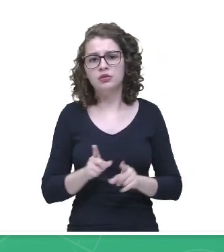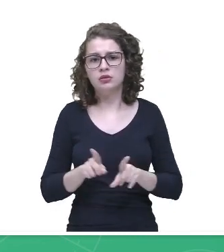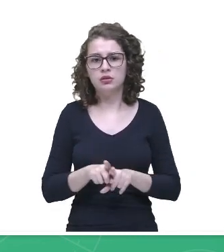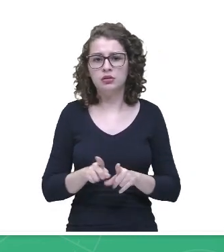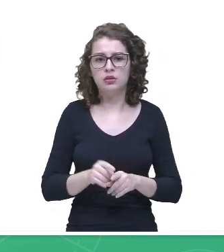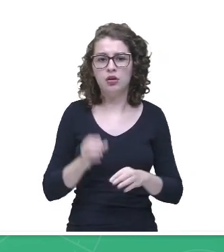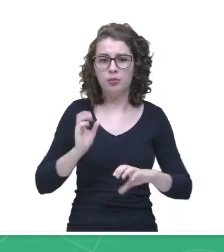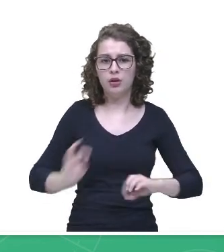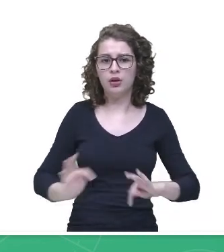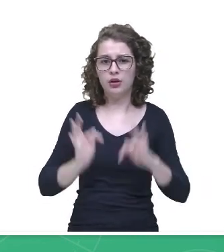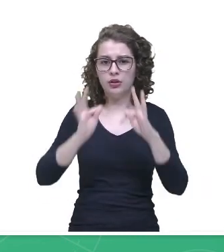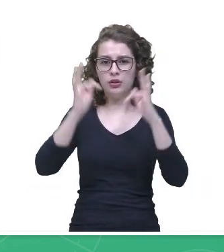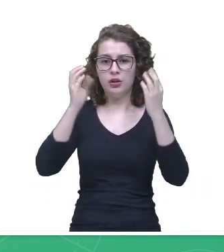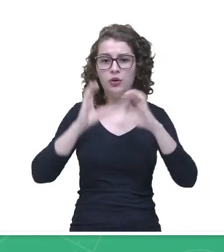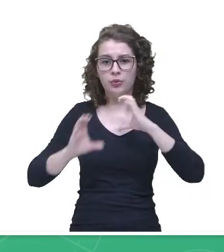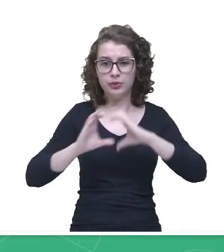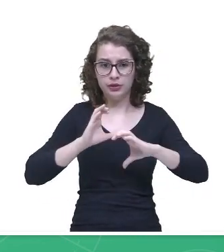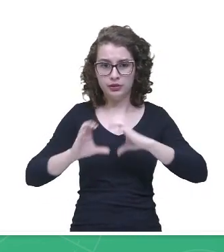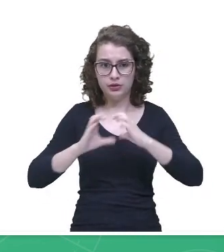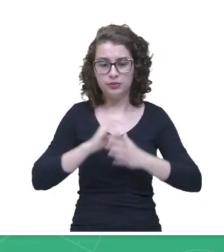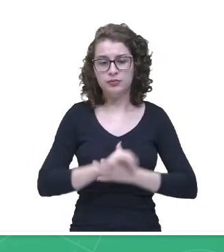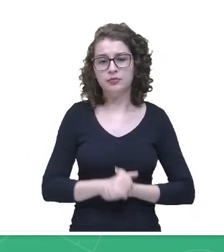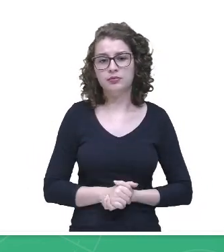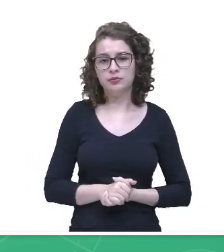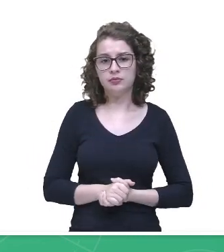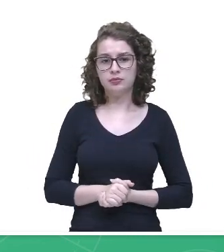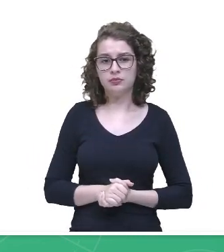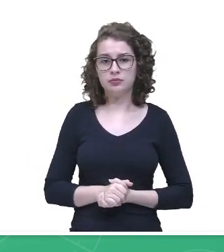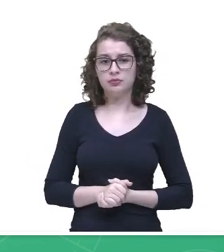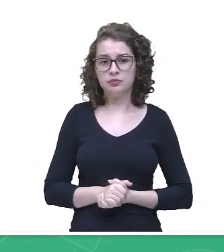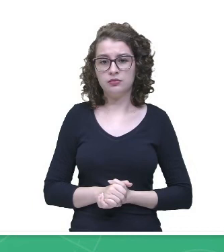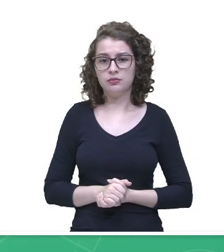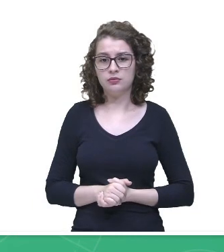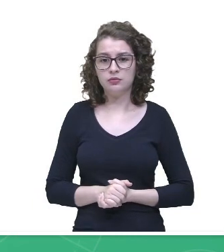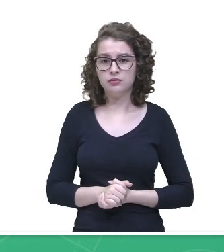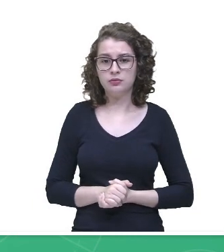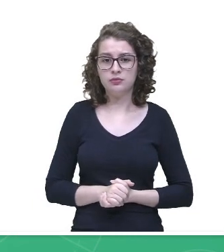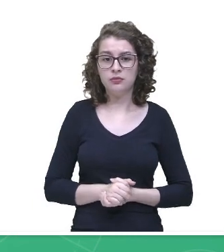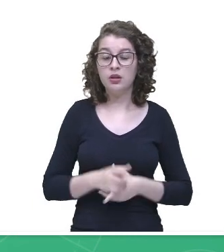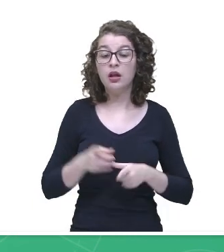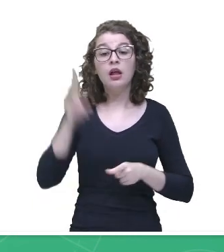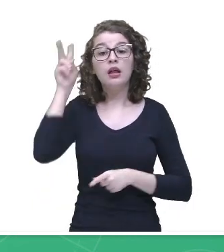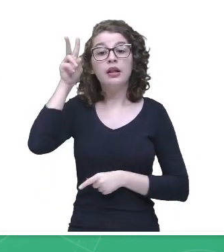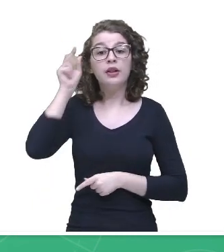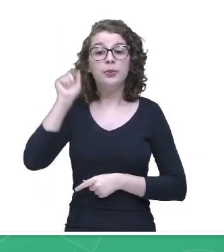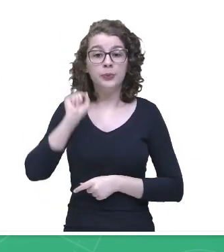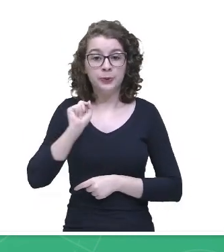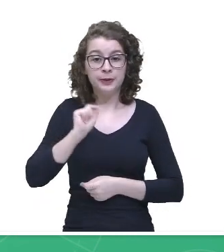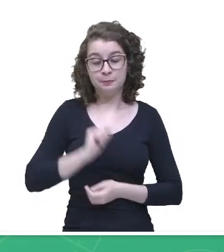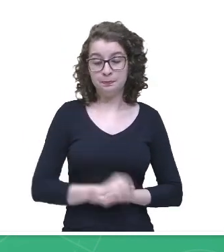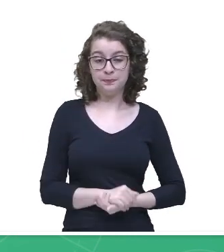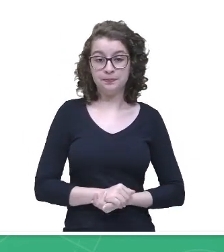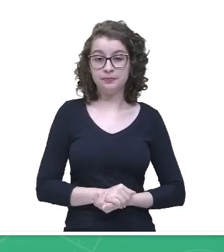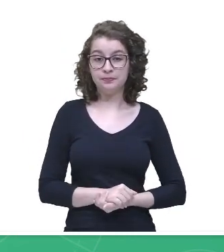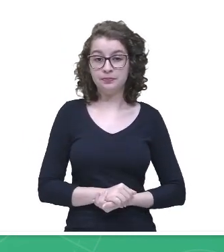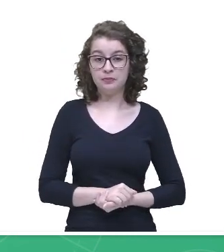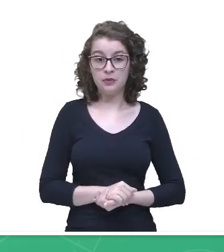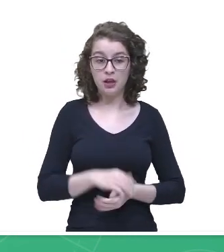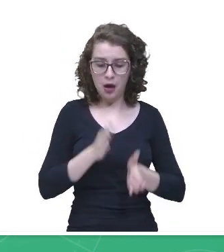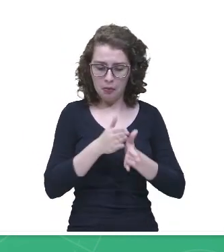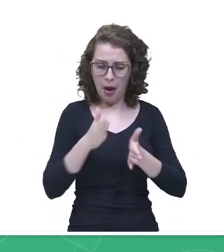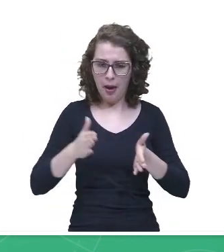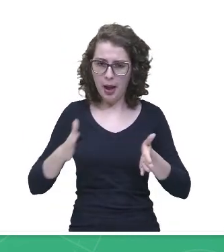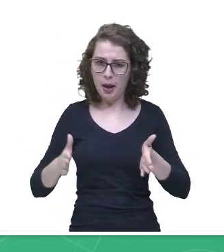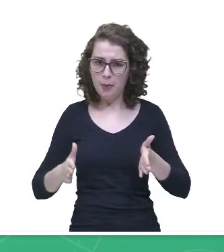publicidade e as telecomunicações. Tá bom? E aí vale lembrar, né, que esses setores da economia,